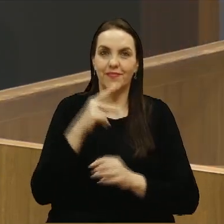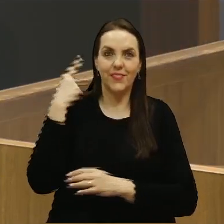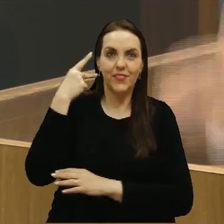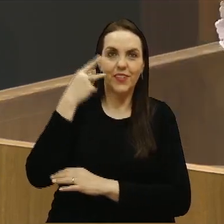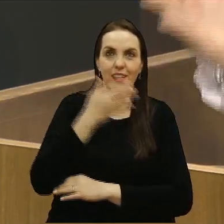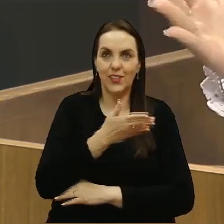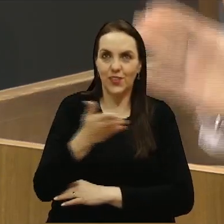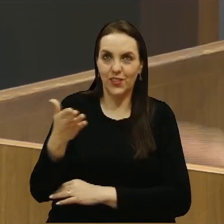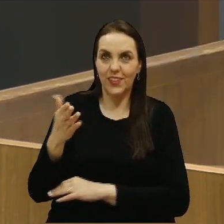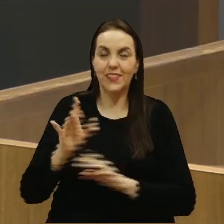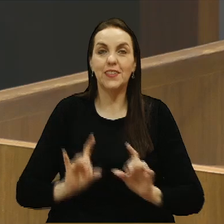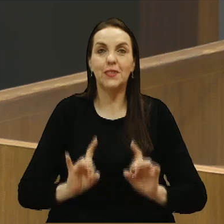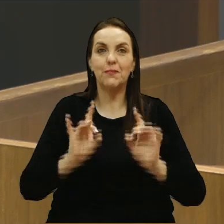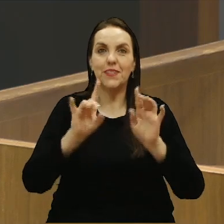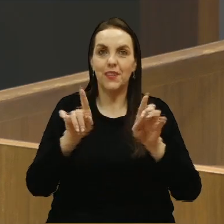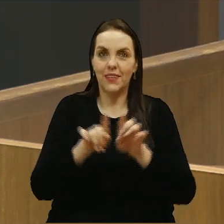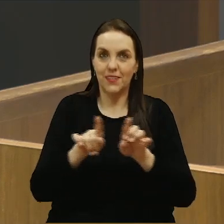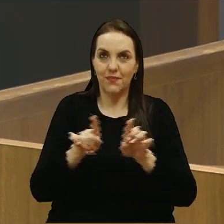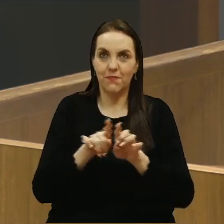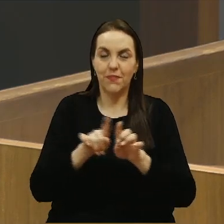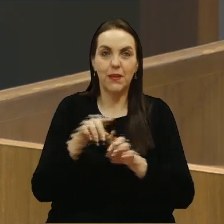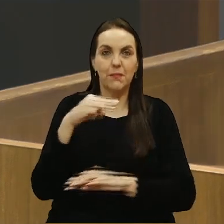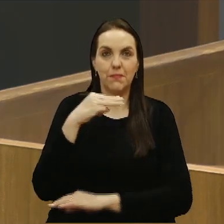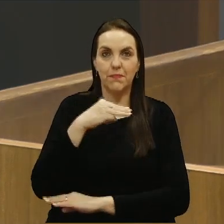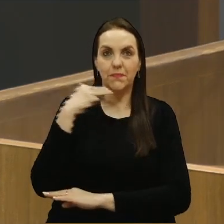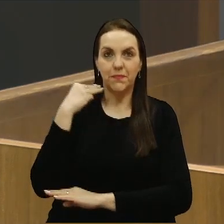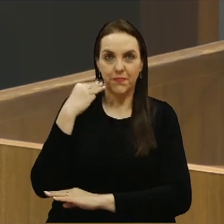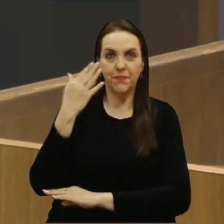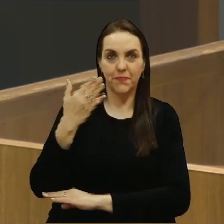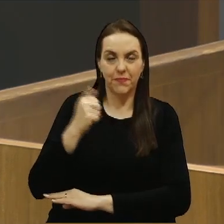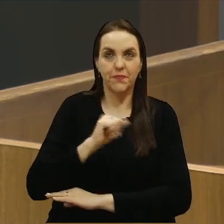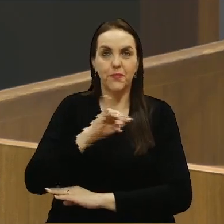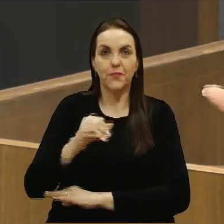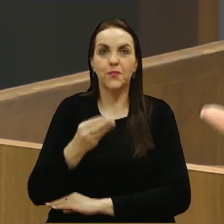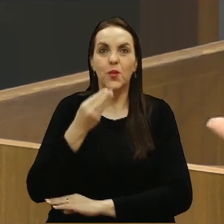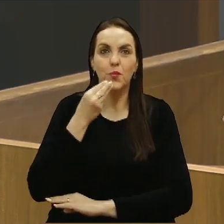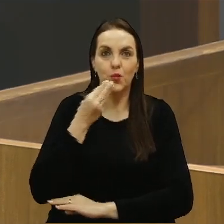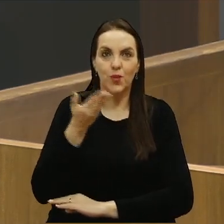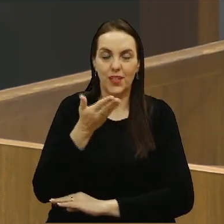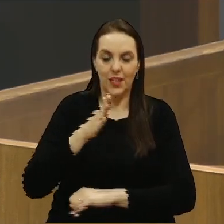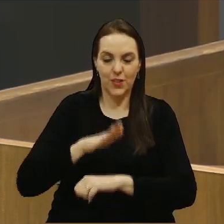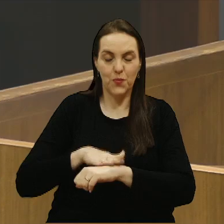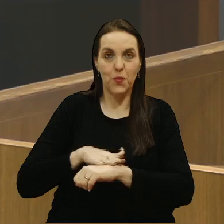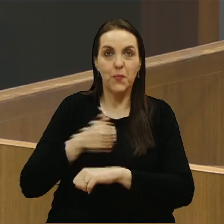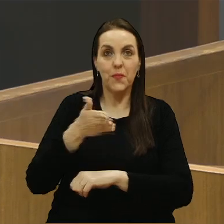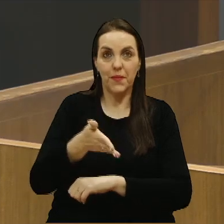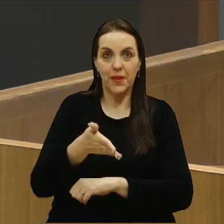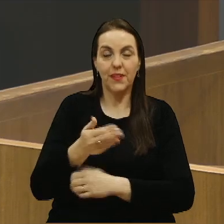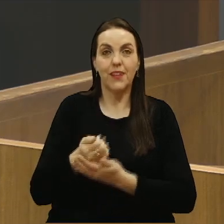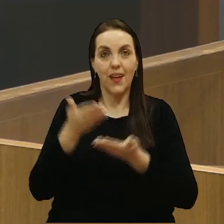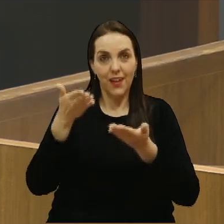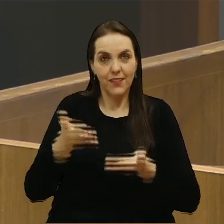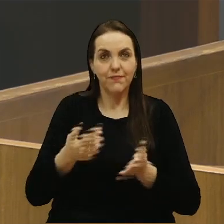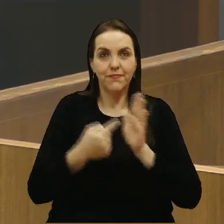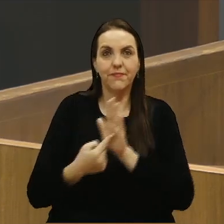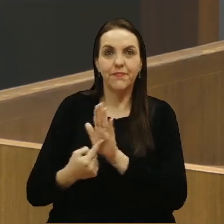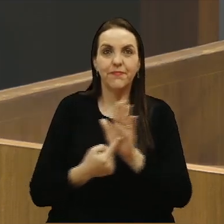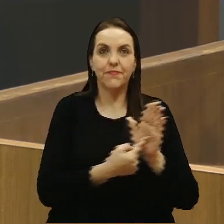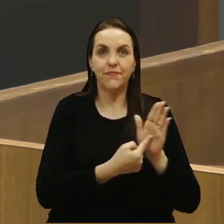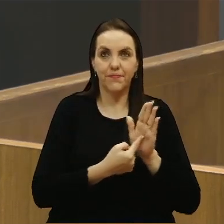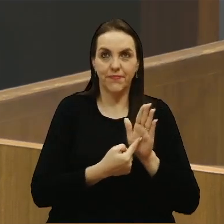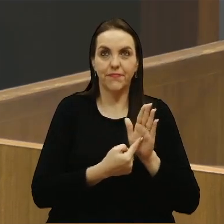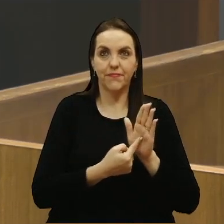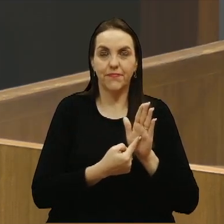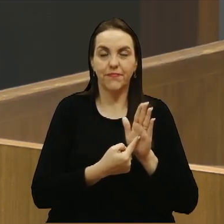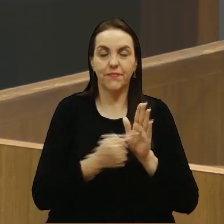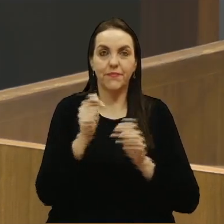vereadores, em especial também a Marisol, que oportunizou este momento de estarmos apresentando